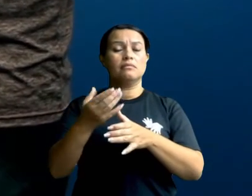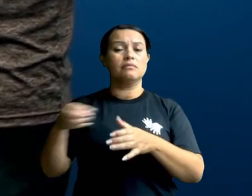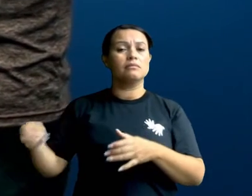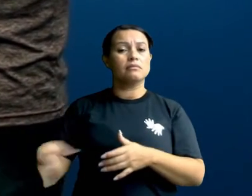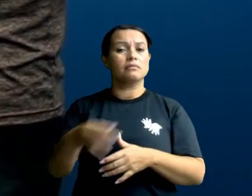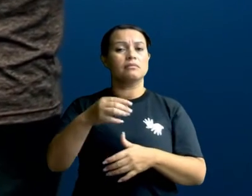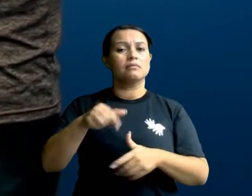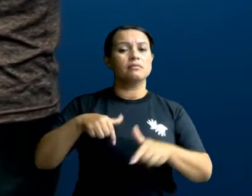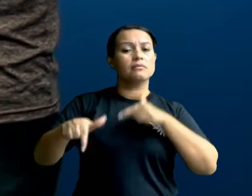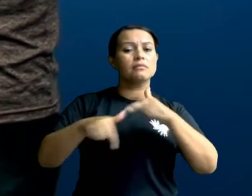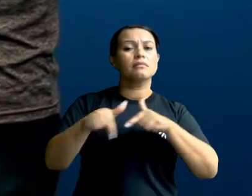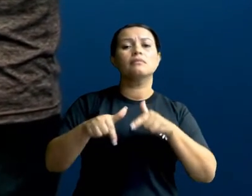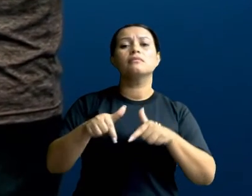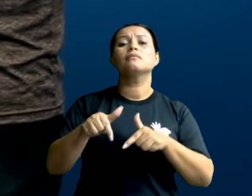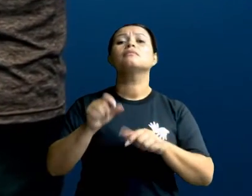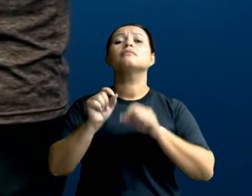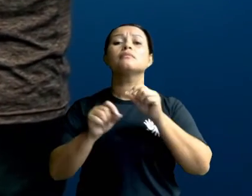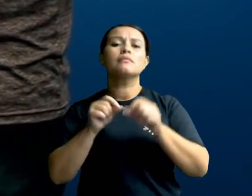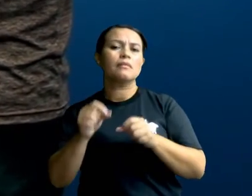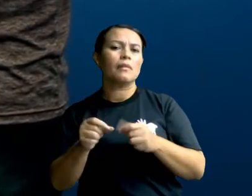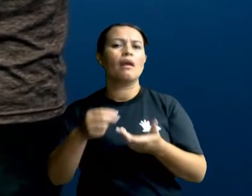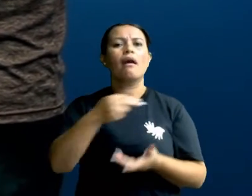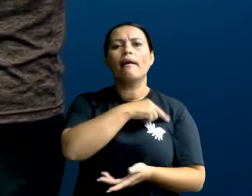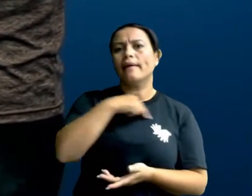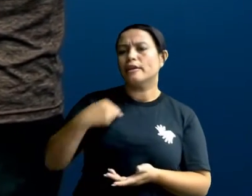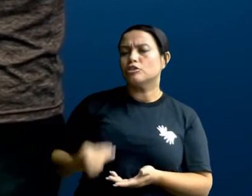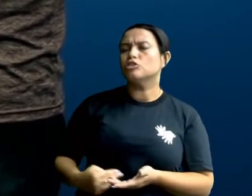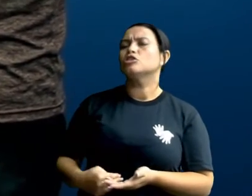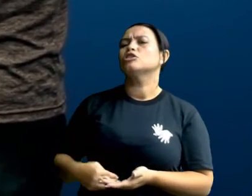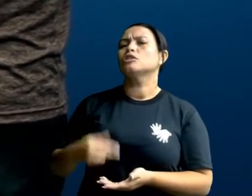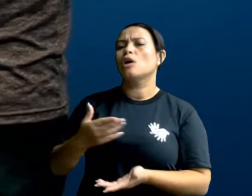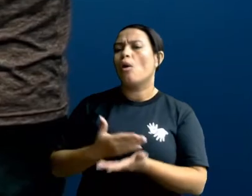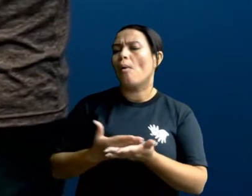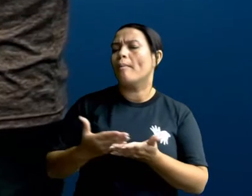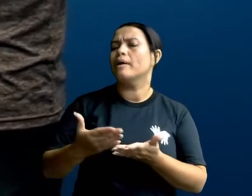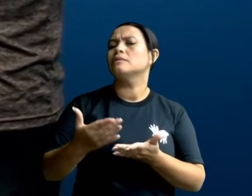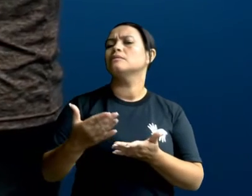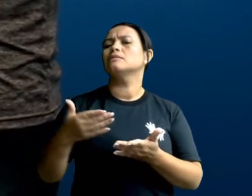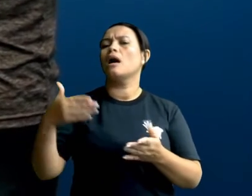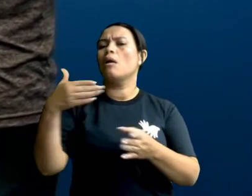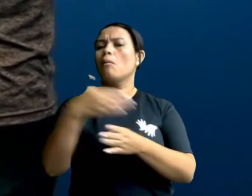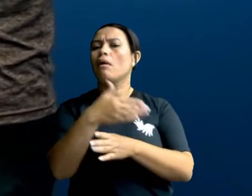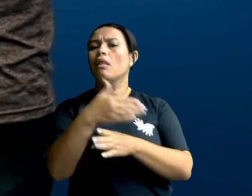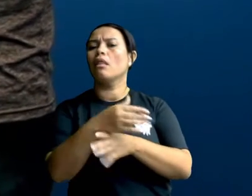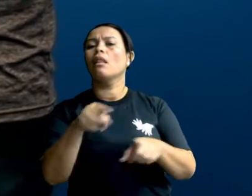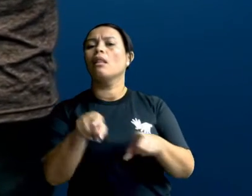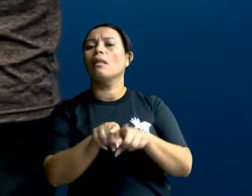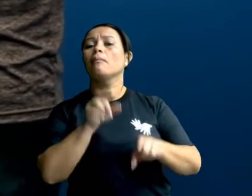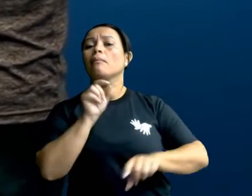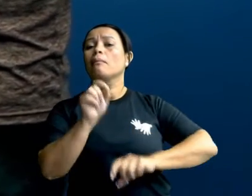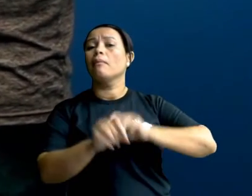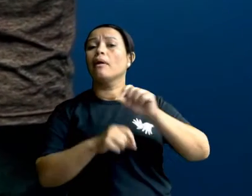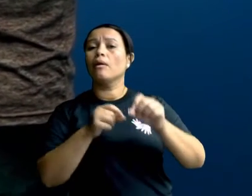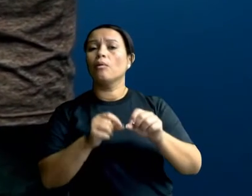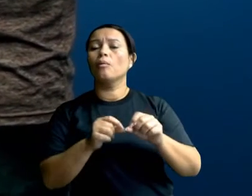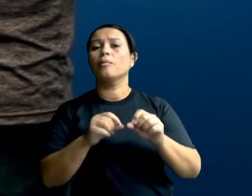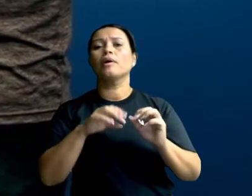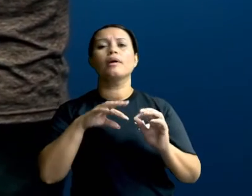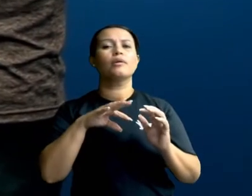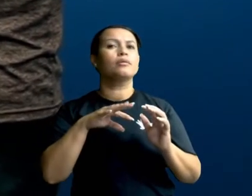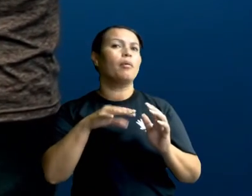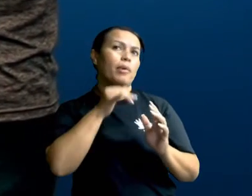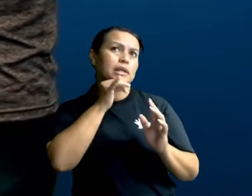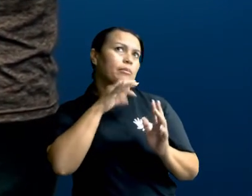China começou a ocupar, os produtos produzidos da China começaram a ocupar grande parte do mercado